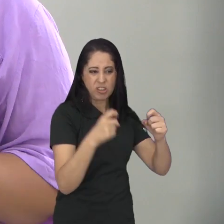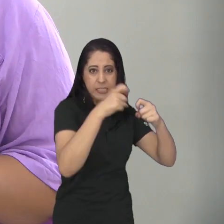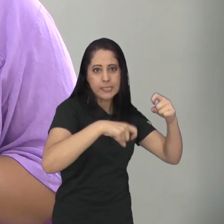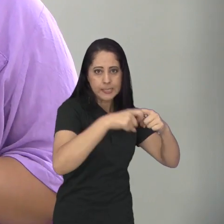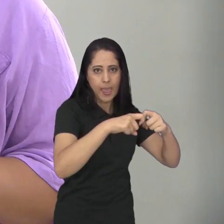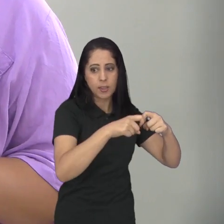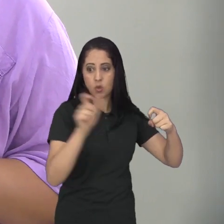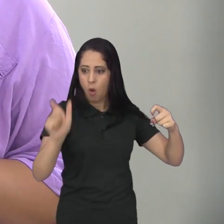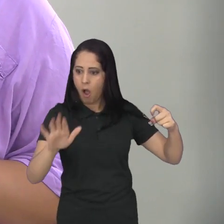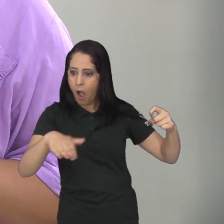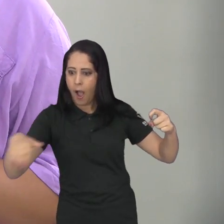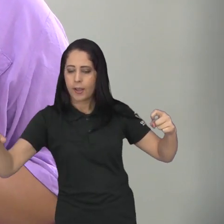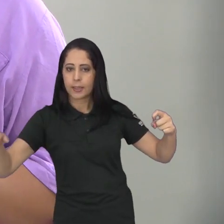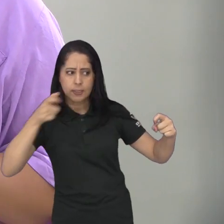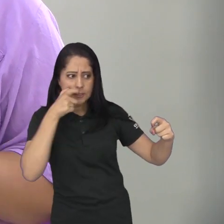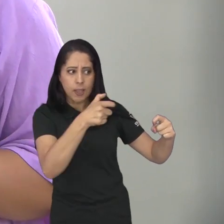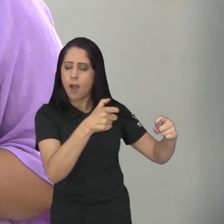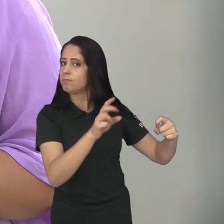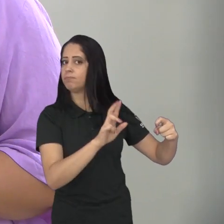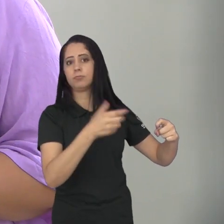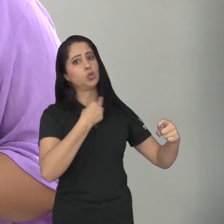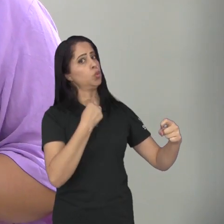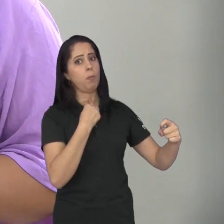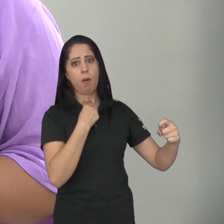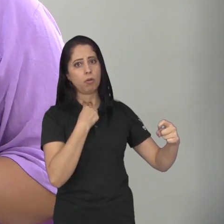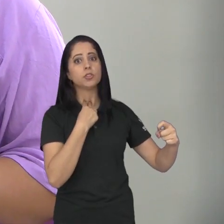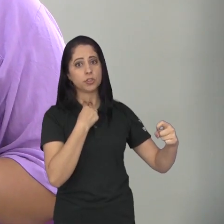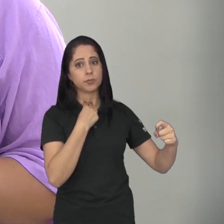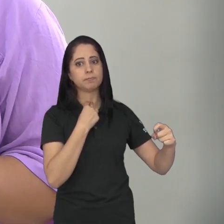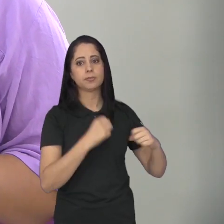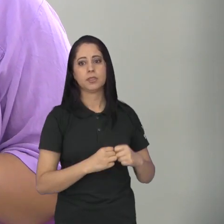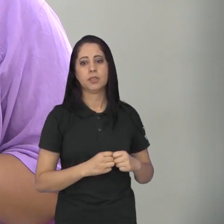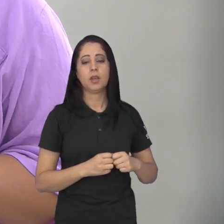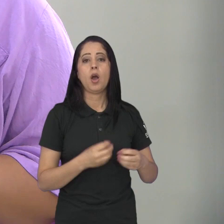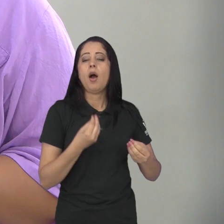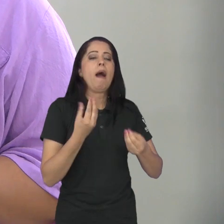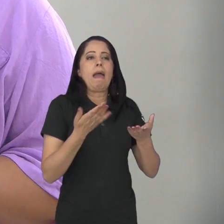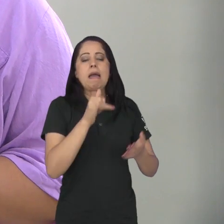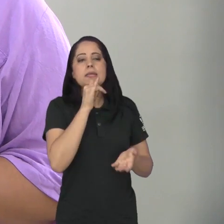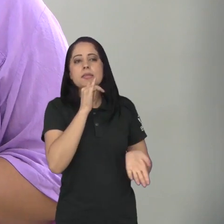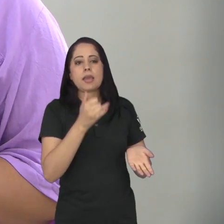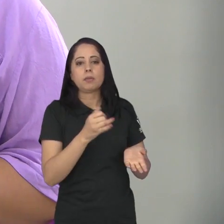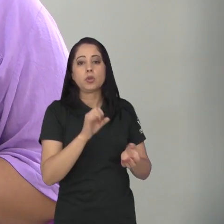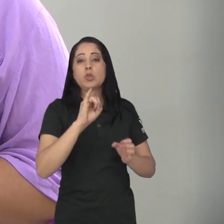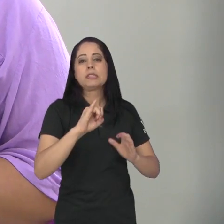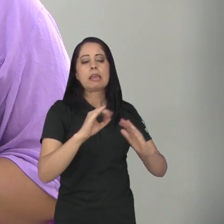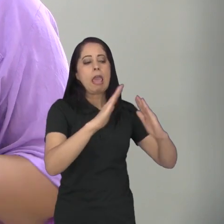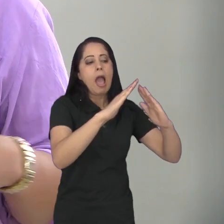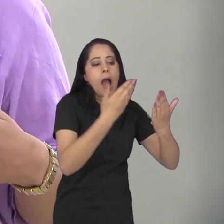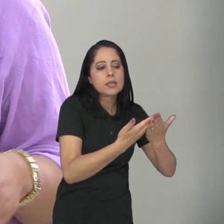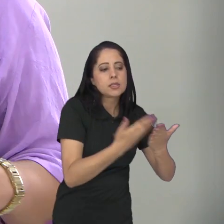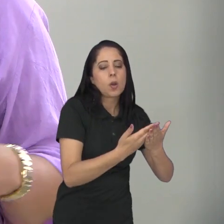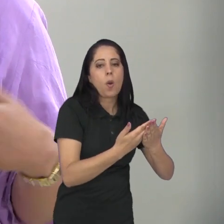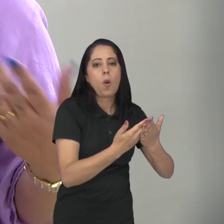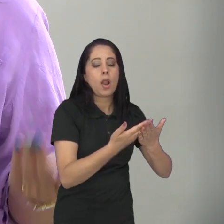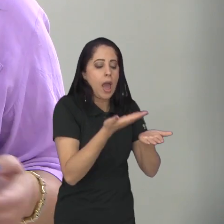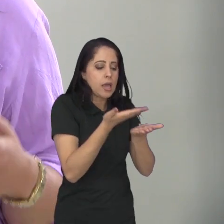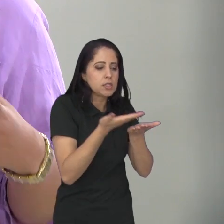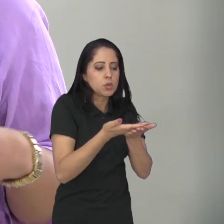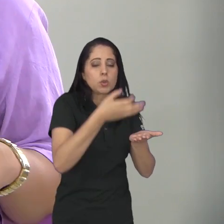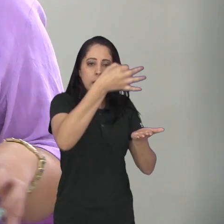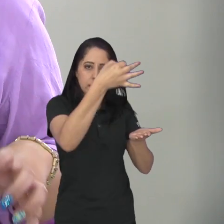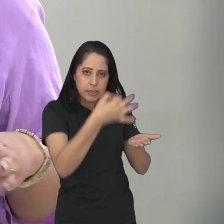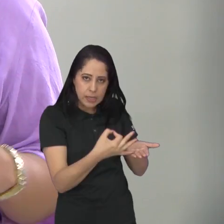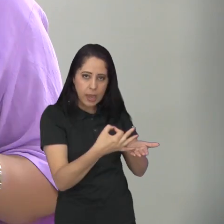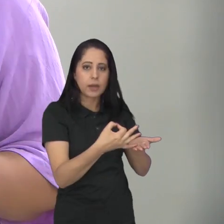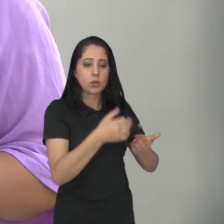Então, é importante, isso é bem contextualizado, porque não tem como ter o estudo de anatomia,